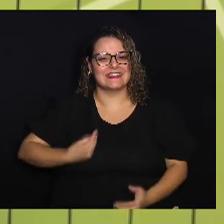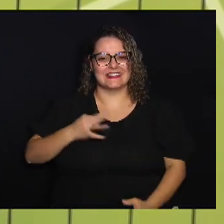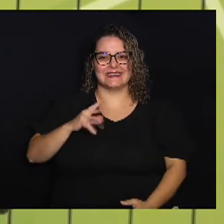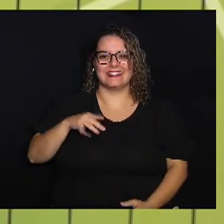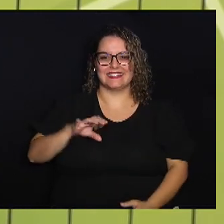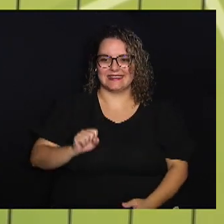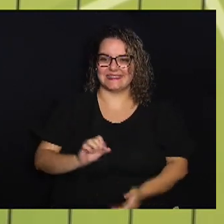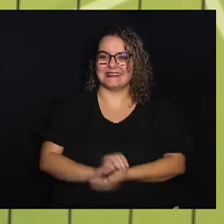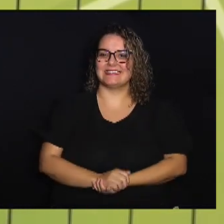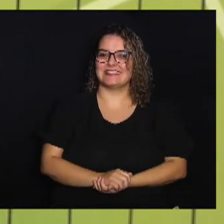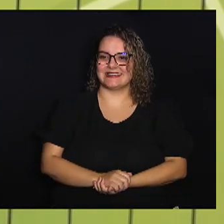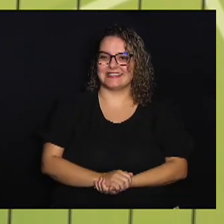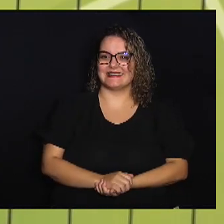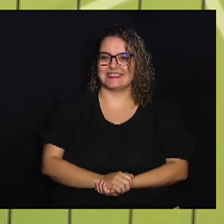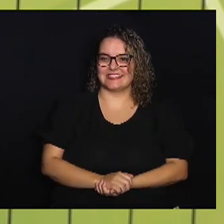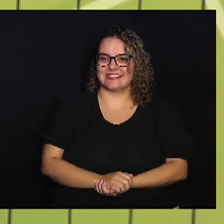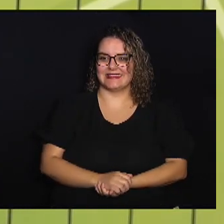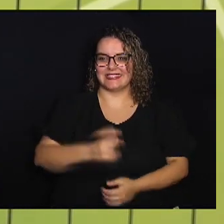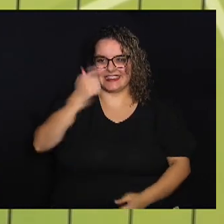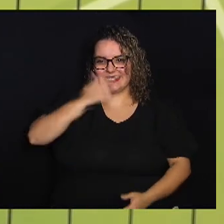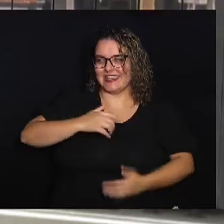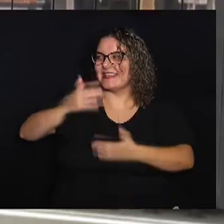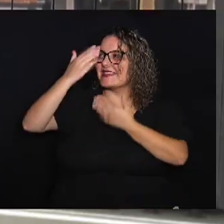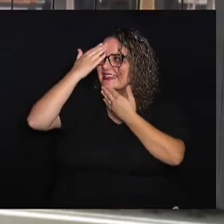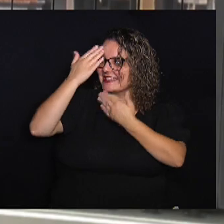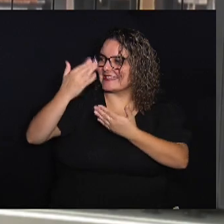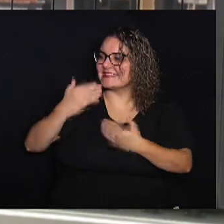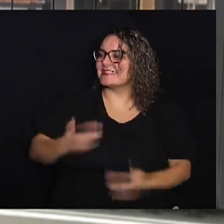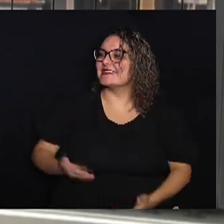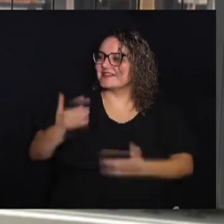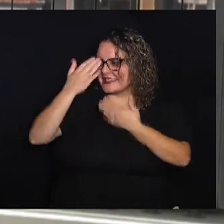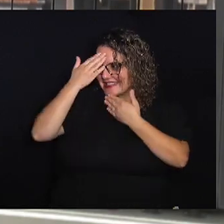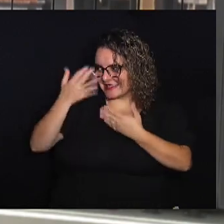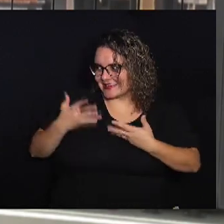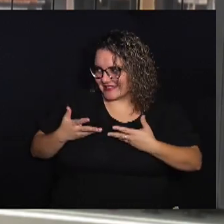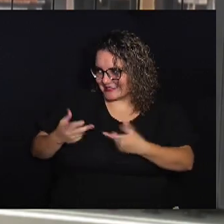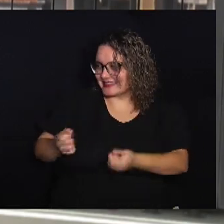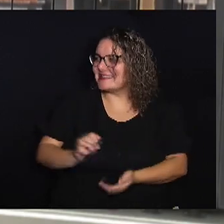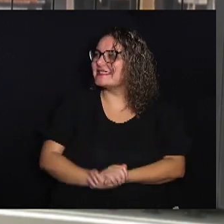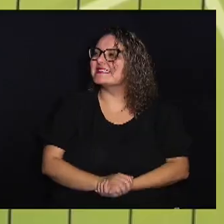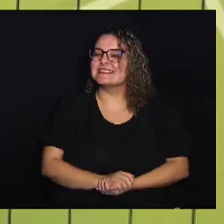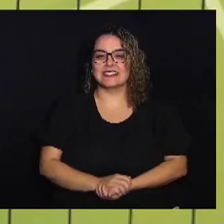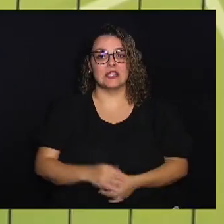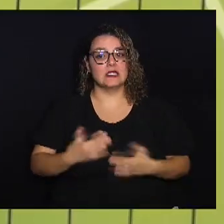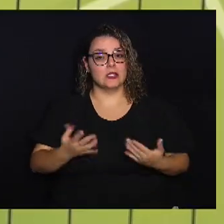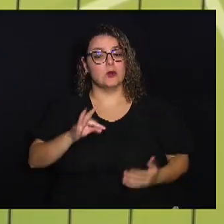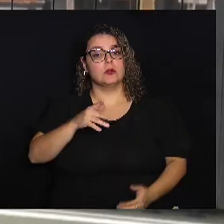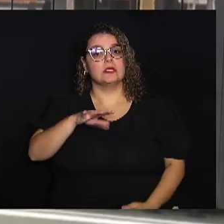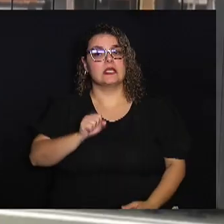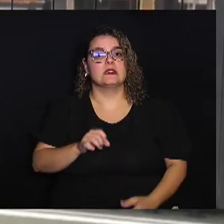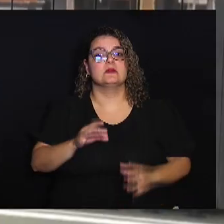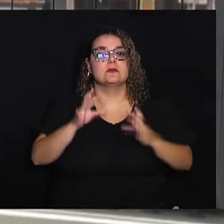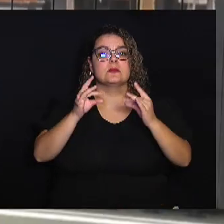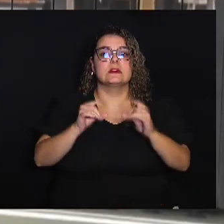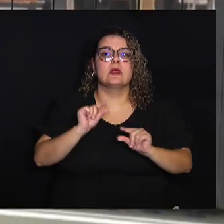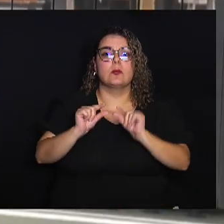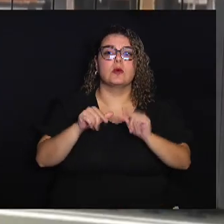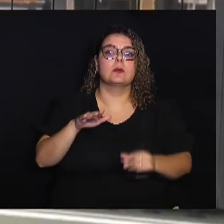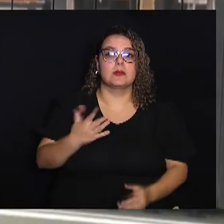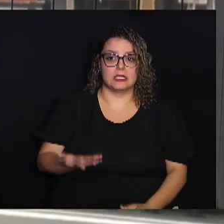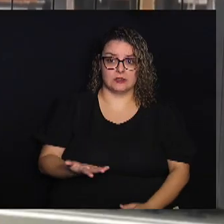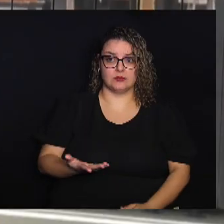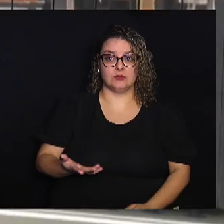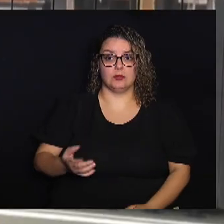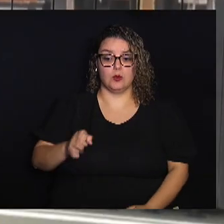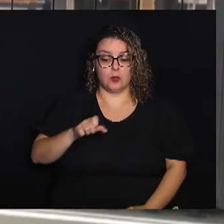Thaís. Eu que agradeço. Obrigada pelo convite. Thaís, então vamos desmistificar um pouquinho mais, falando sobre